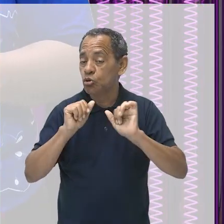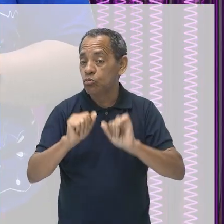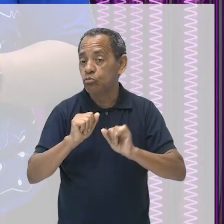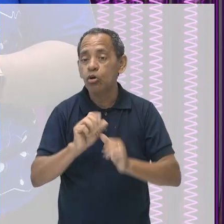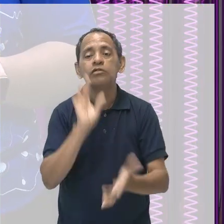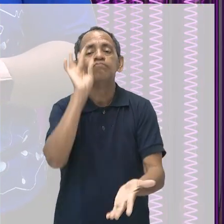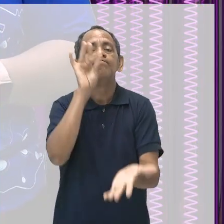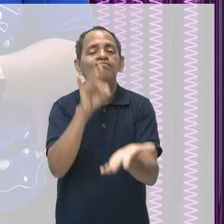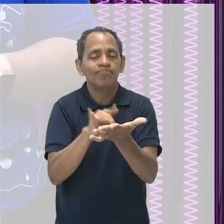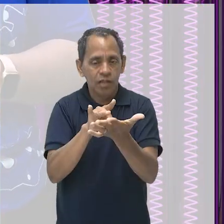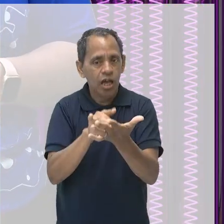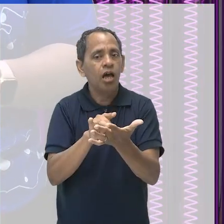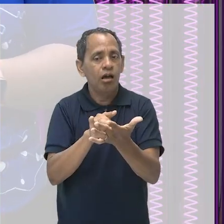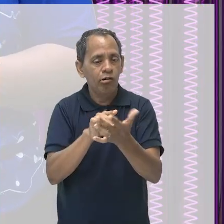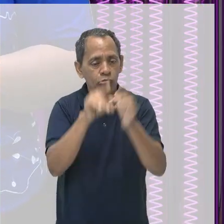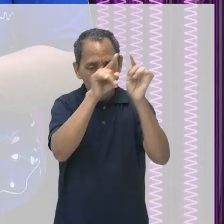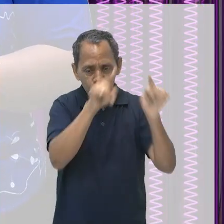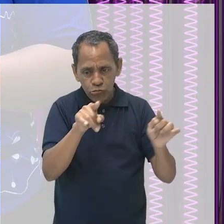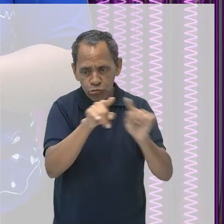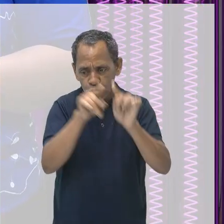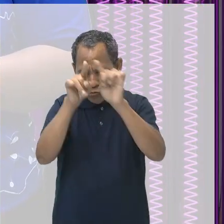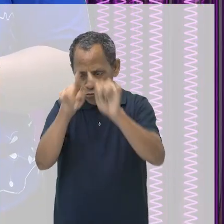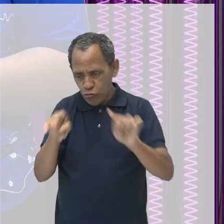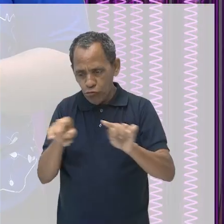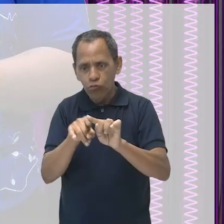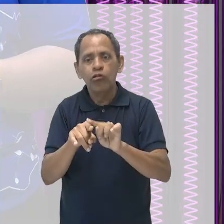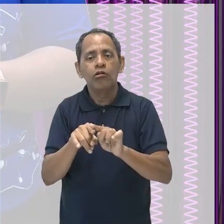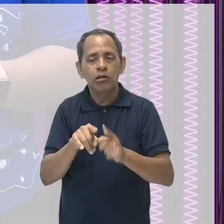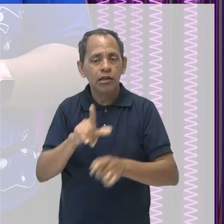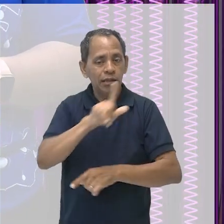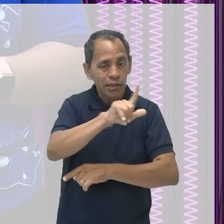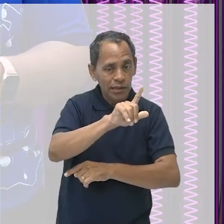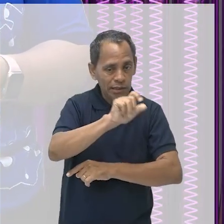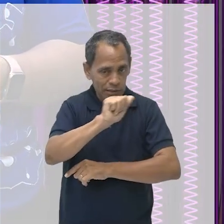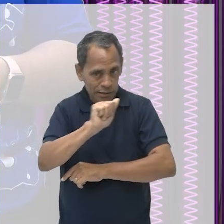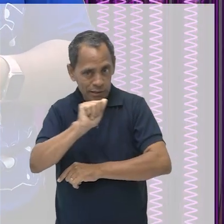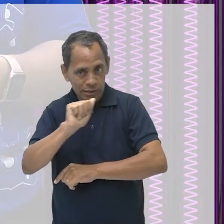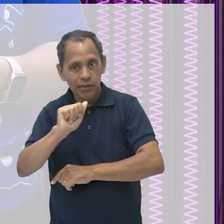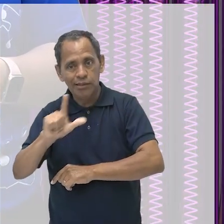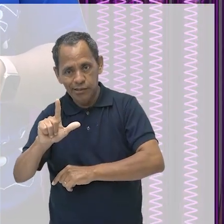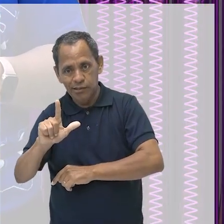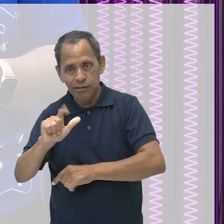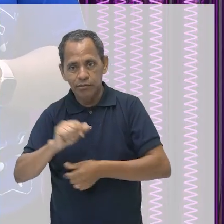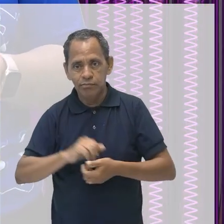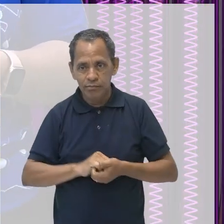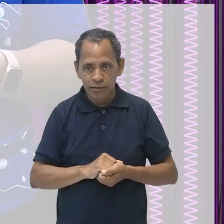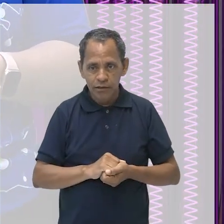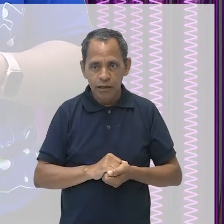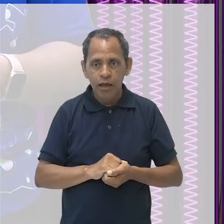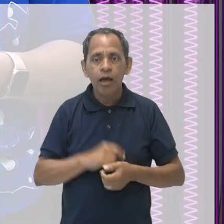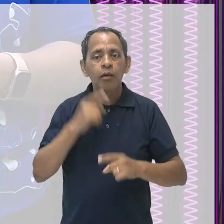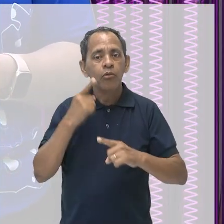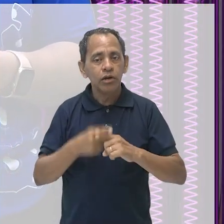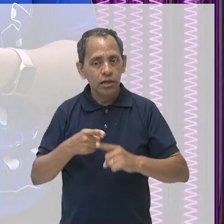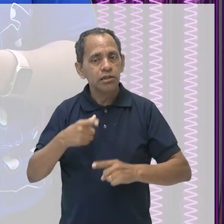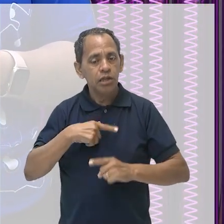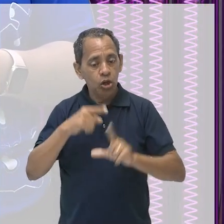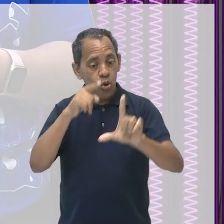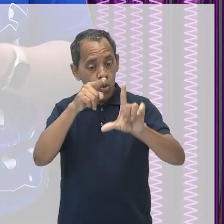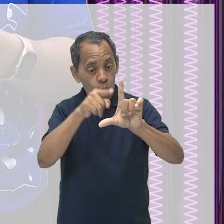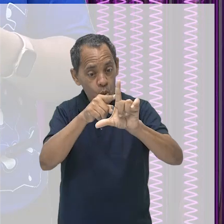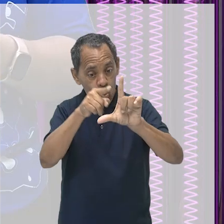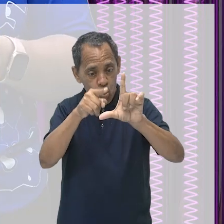são semelhantes pelo caso lado, ângulo, lado, tá bom? Porque eles têm um